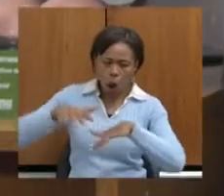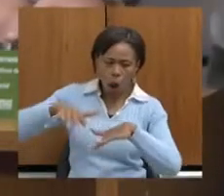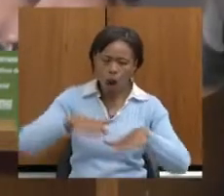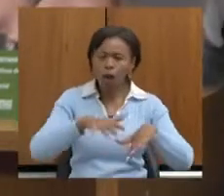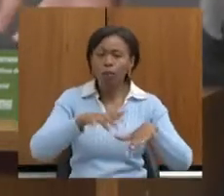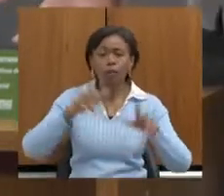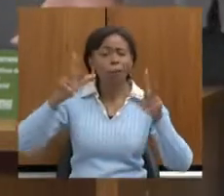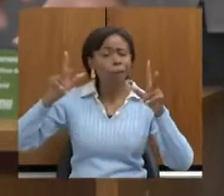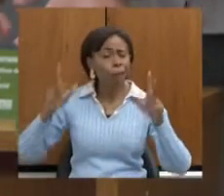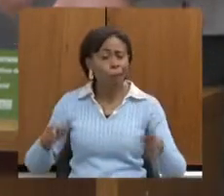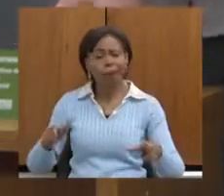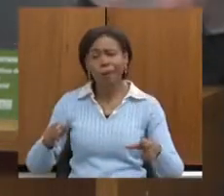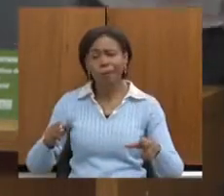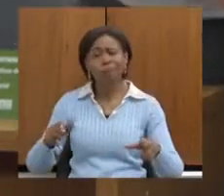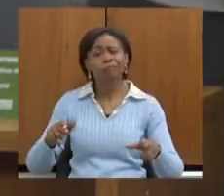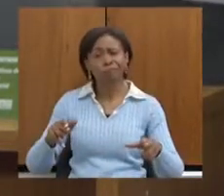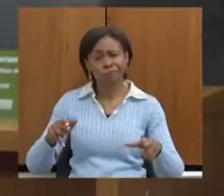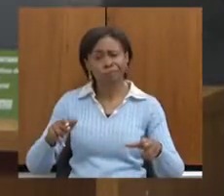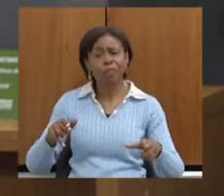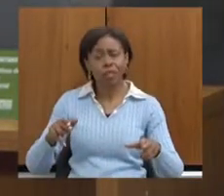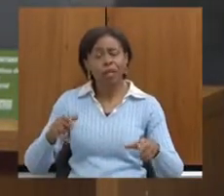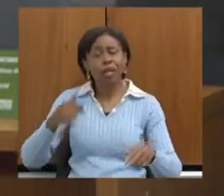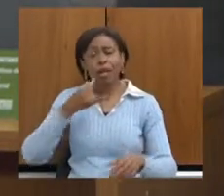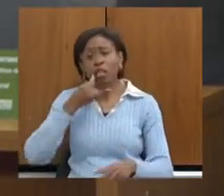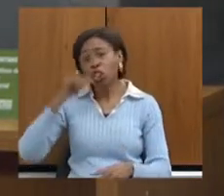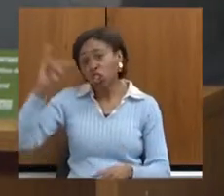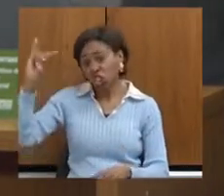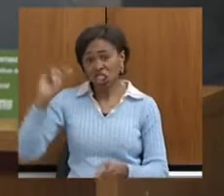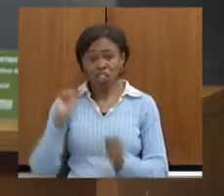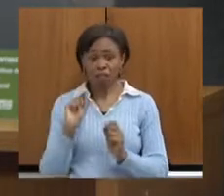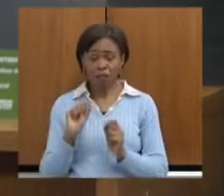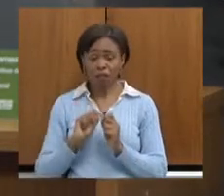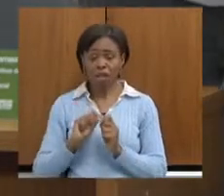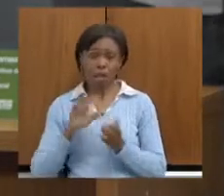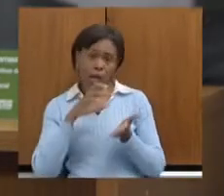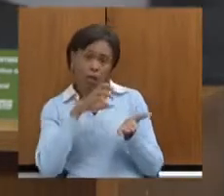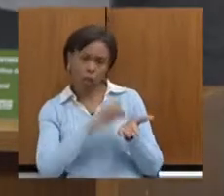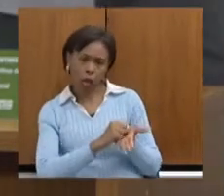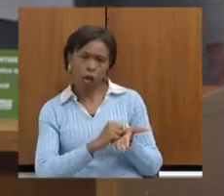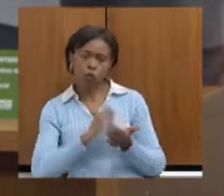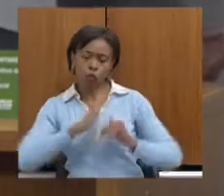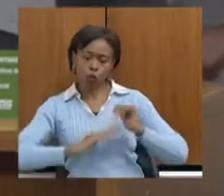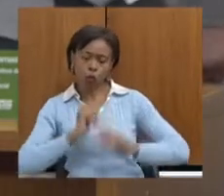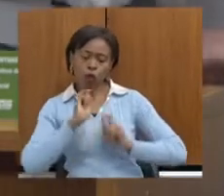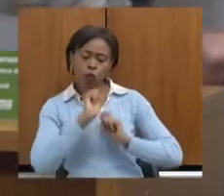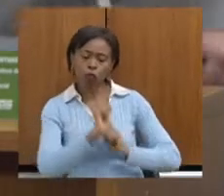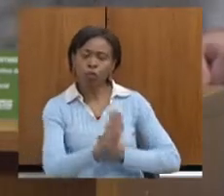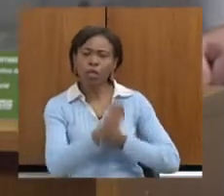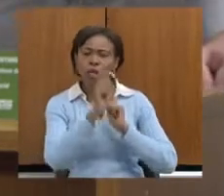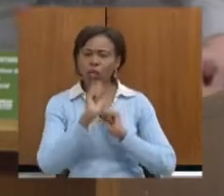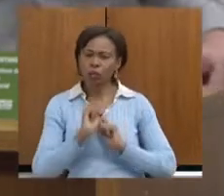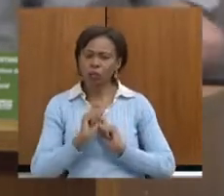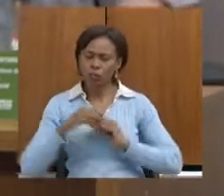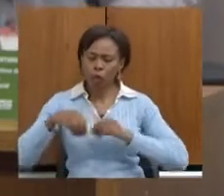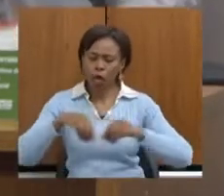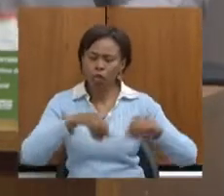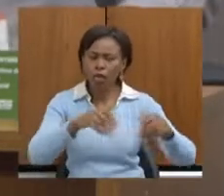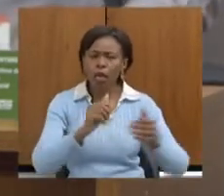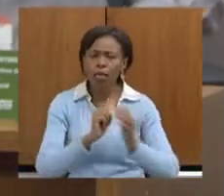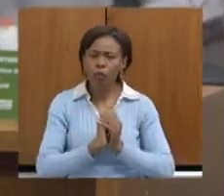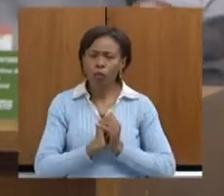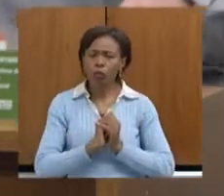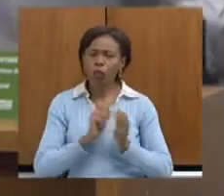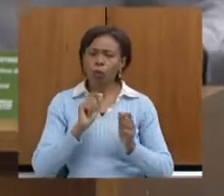primeiro teve a sinergia né é fazendo o cadastro de pescadores e de areeiros e dos moradores eu Seberi né